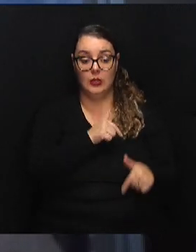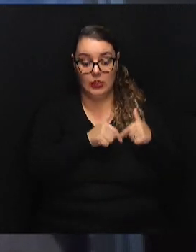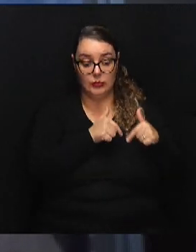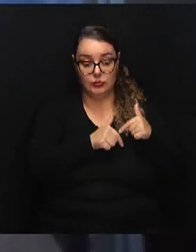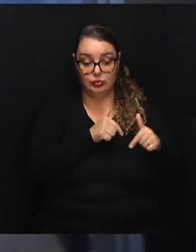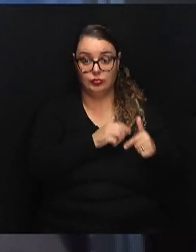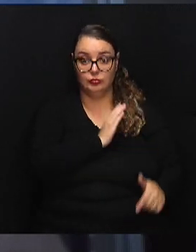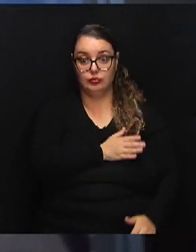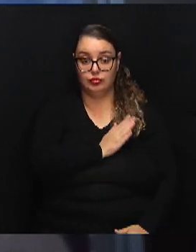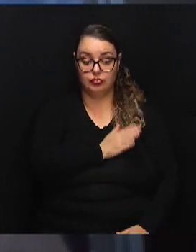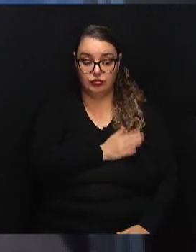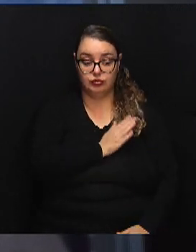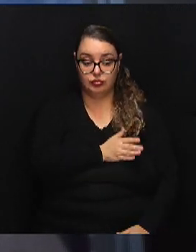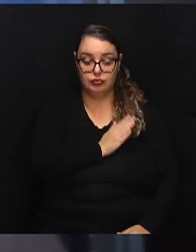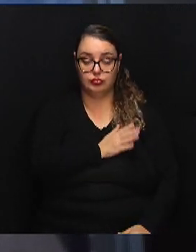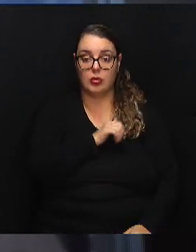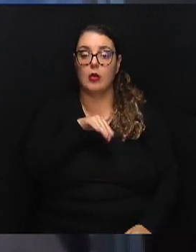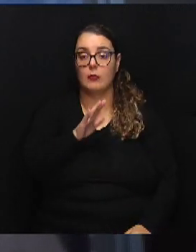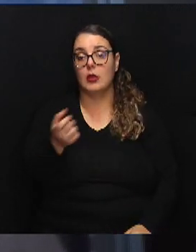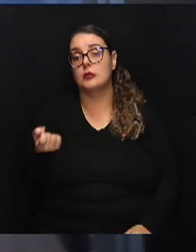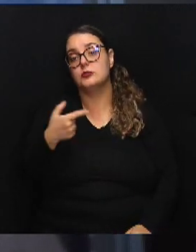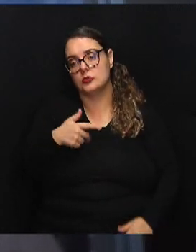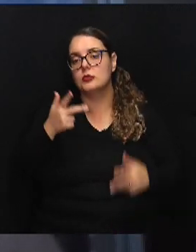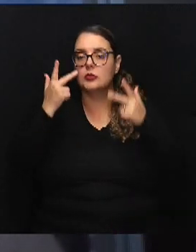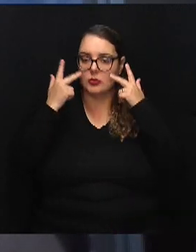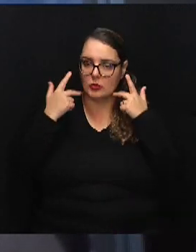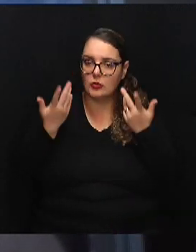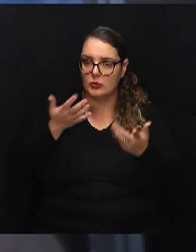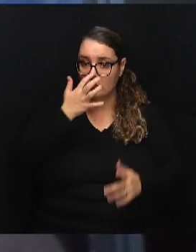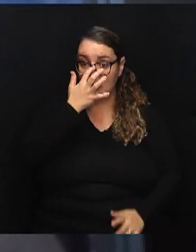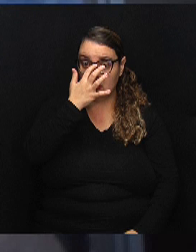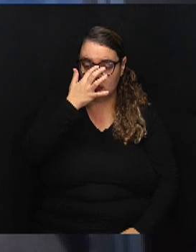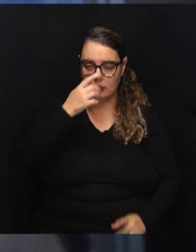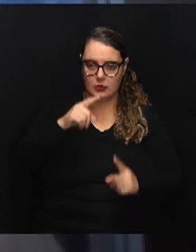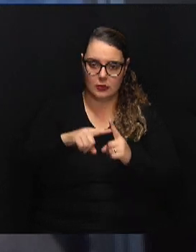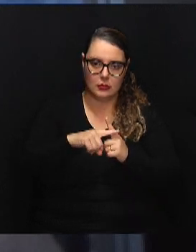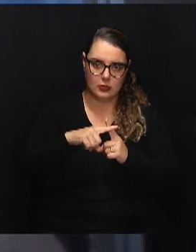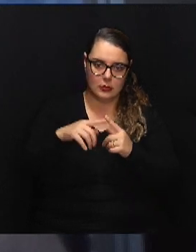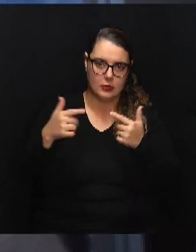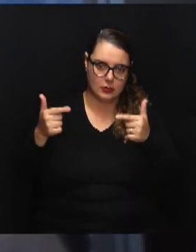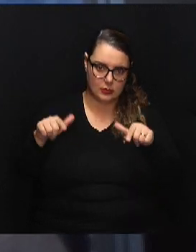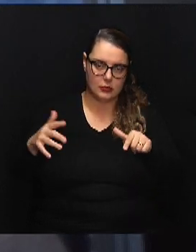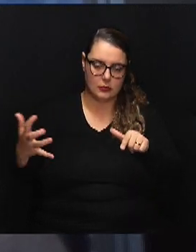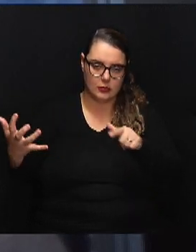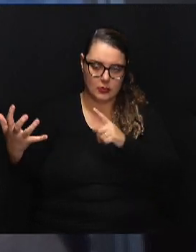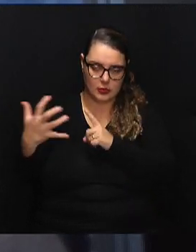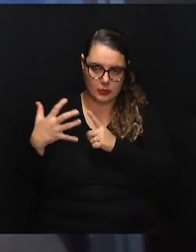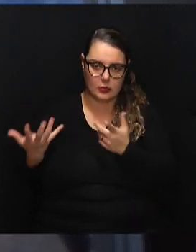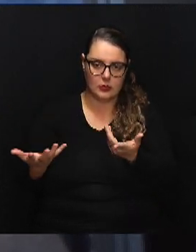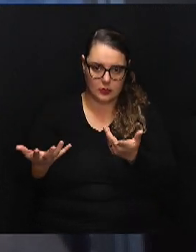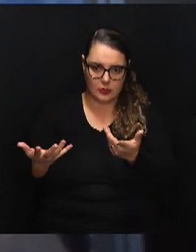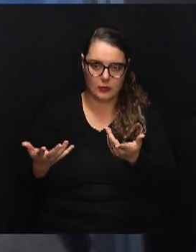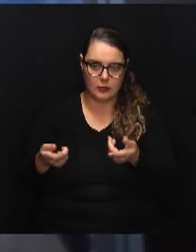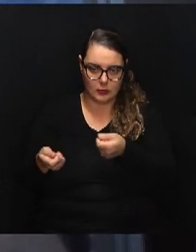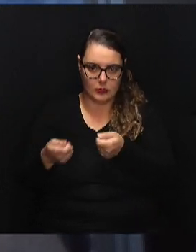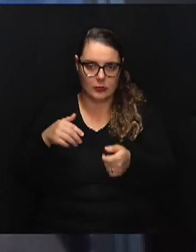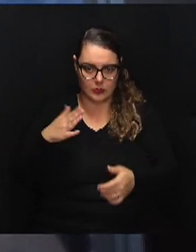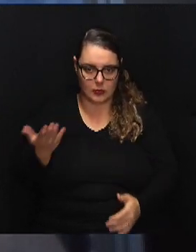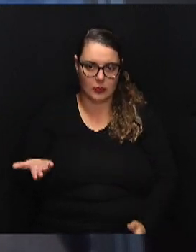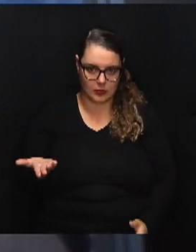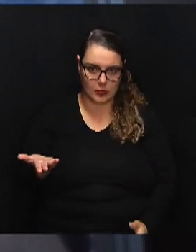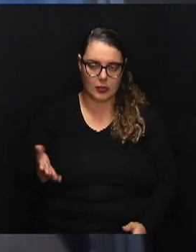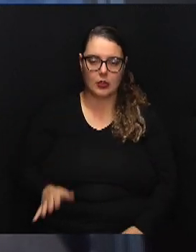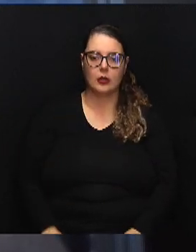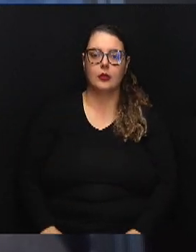trabalhar muito mais, né, do que ele em temperaturas ambientes mais controladas, vamos dizer